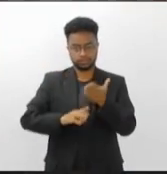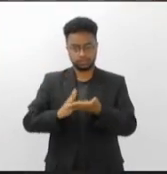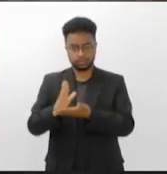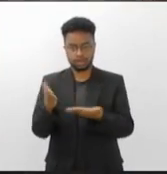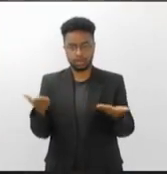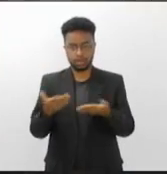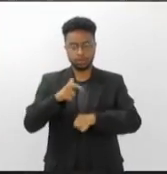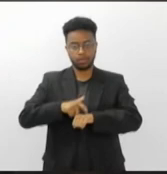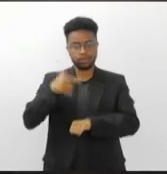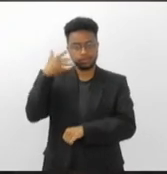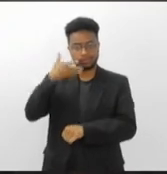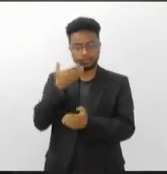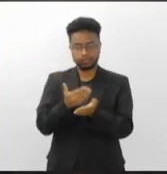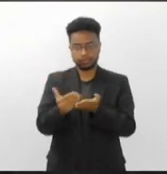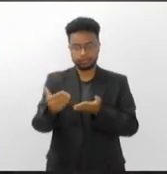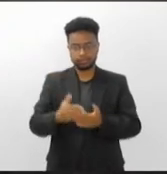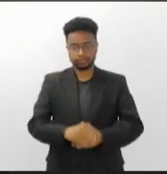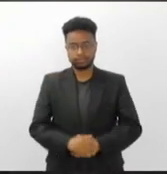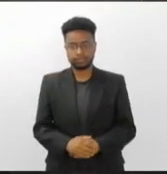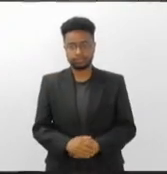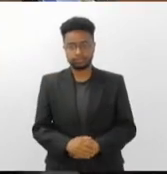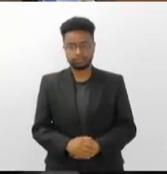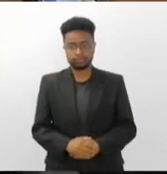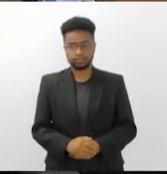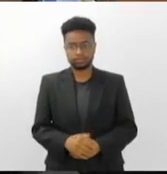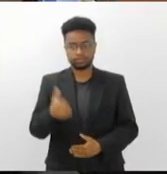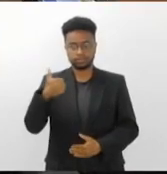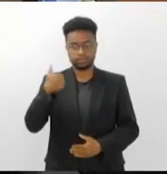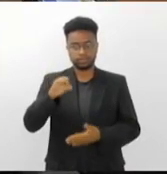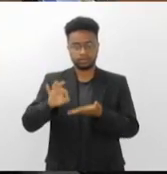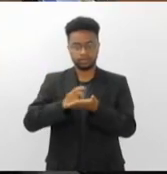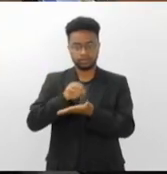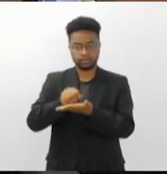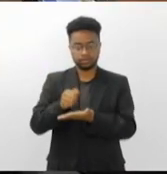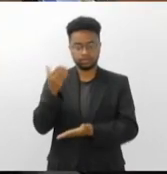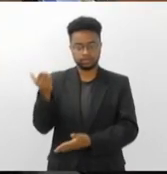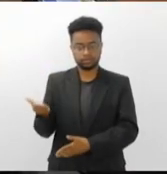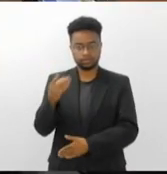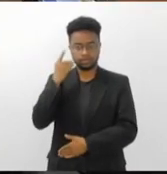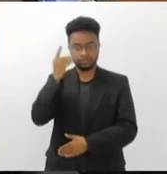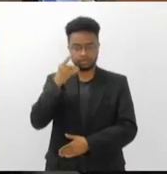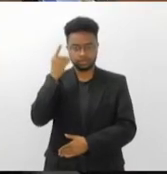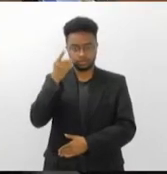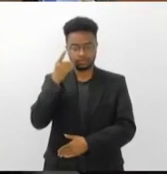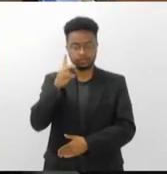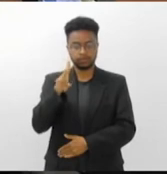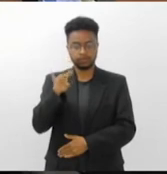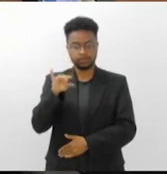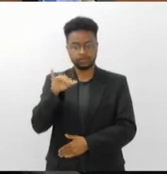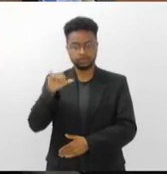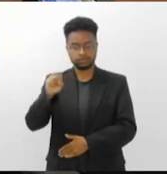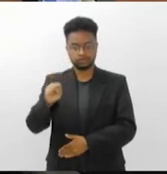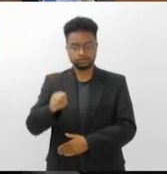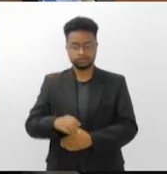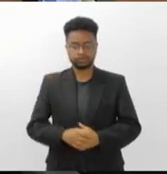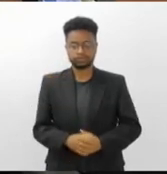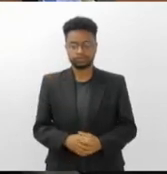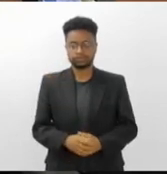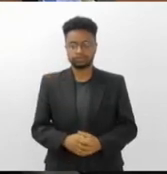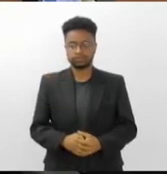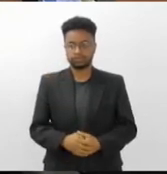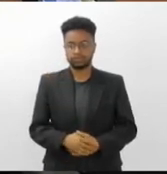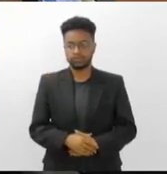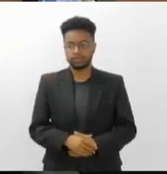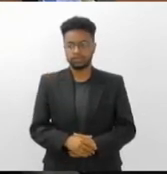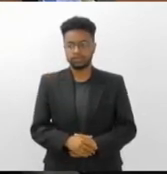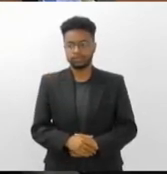passa ao expediente inicial. Primeiro orador escrito, nobre deputado Vinícius Cozolino.